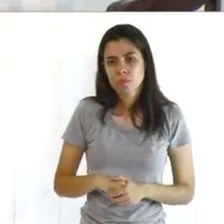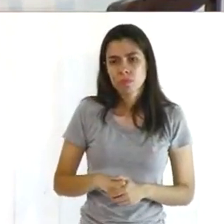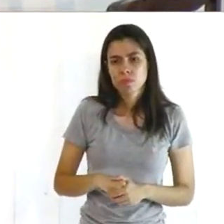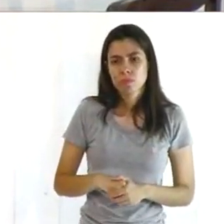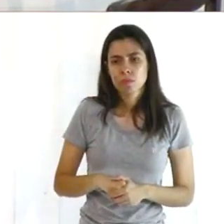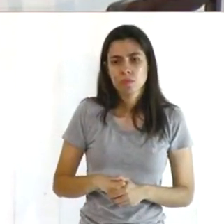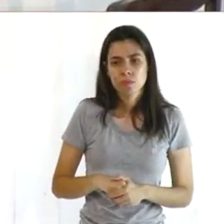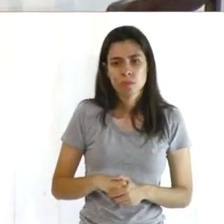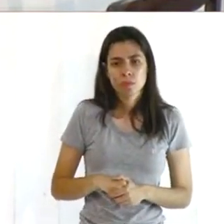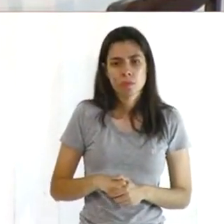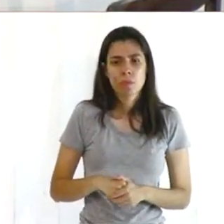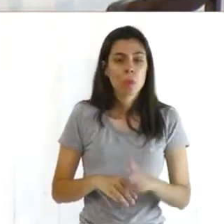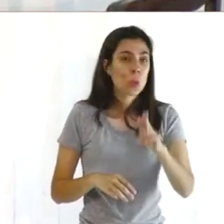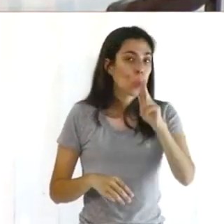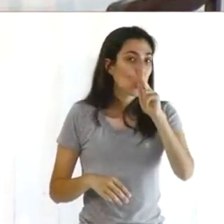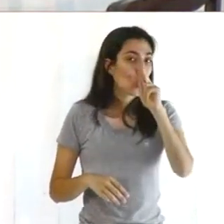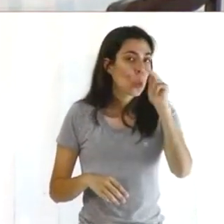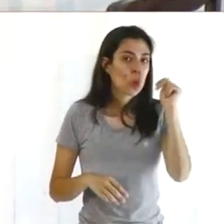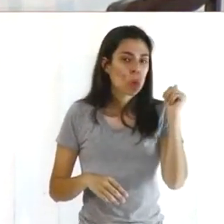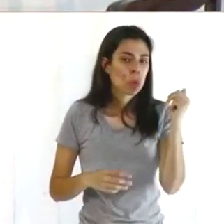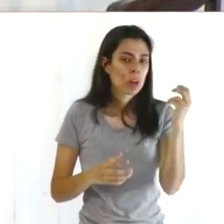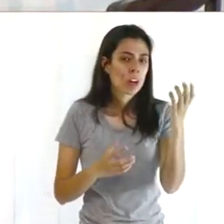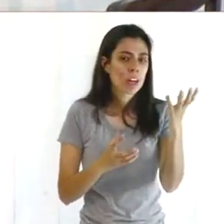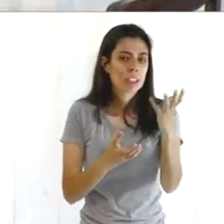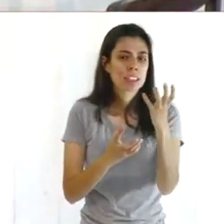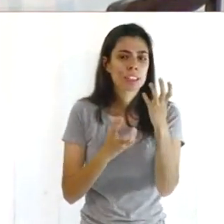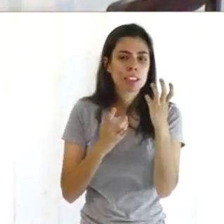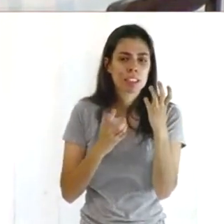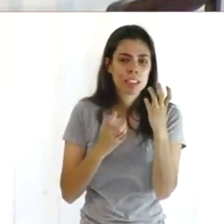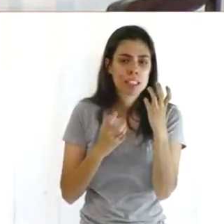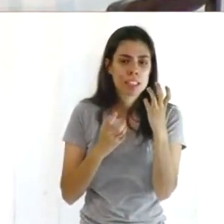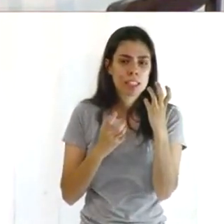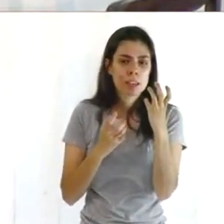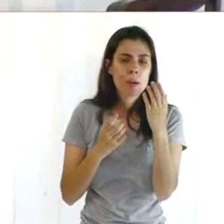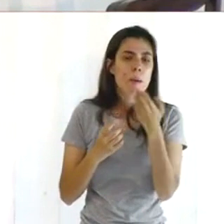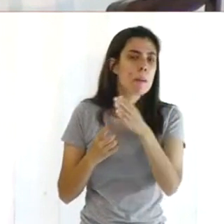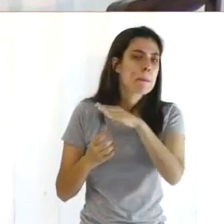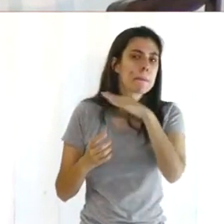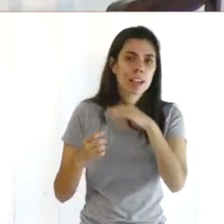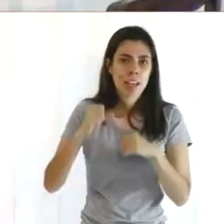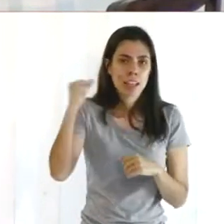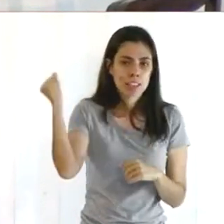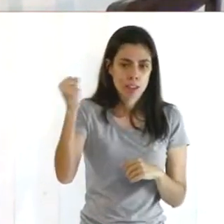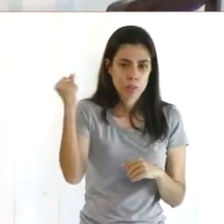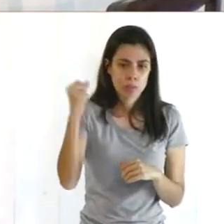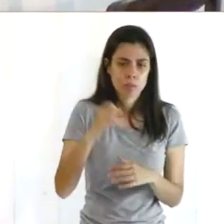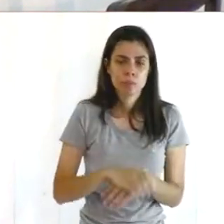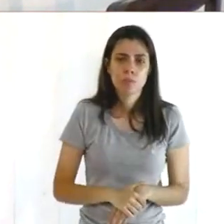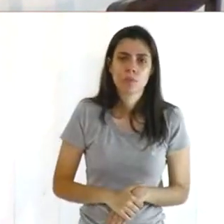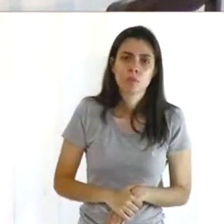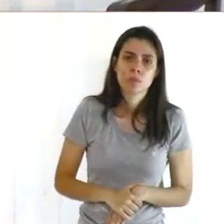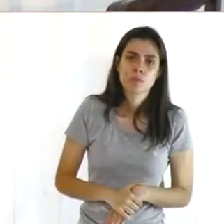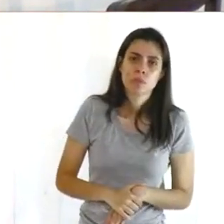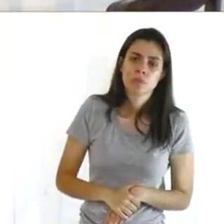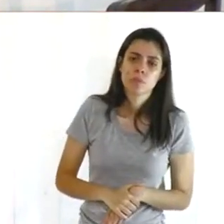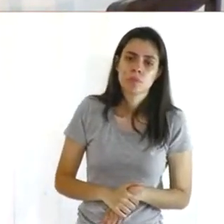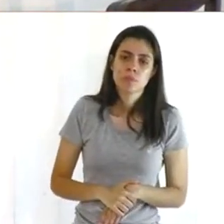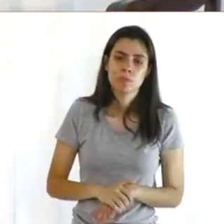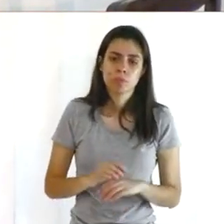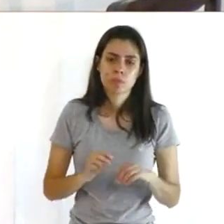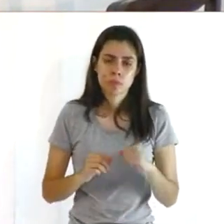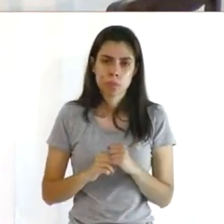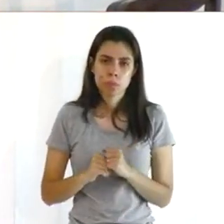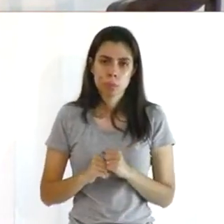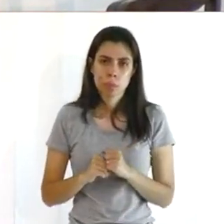cabo da vida do rei Saul, mas ele não o fez, porque ele falou: ele é rei. E ainda para Davi, ele era um ungido de Deus. Mas